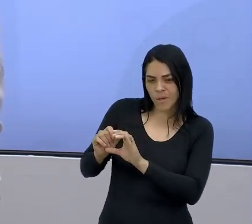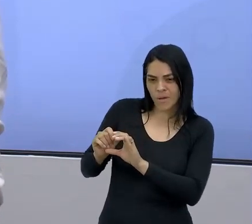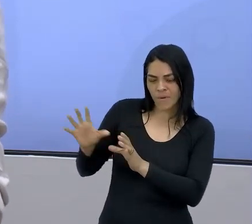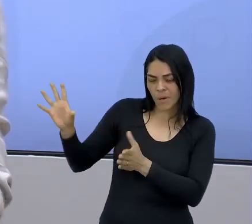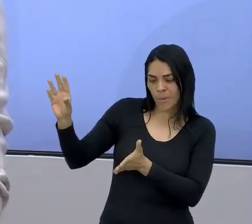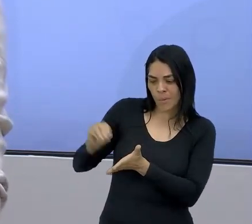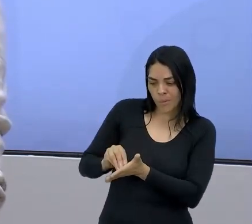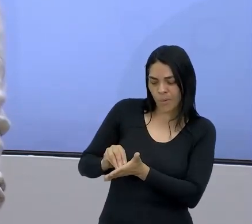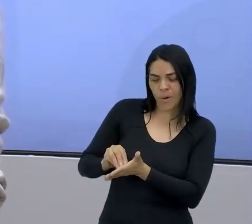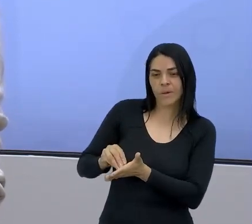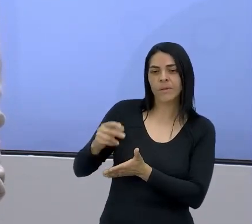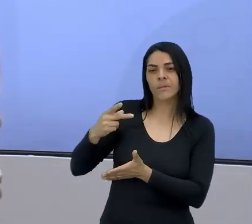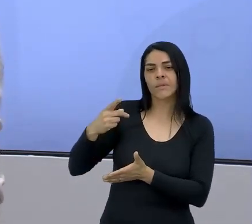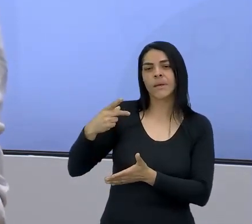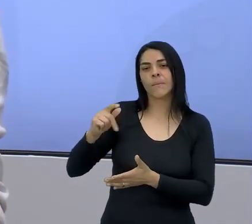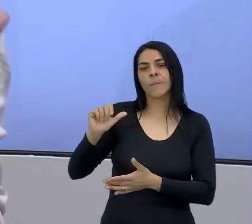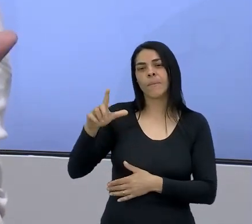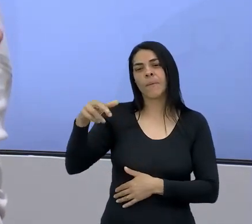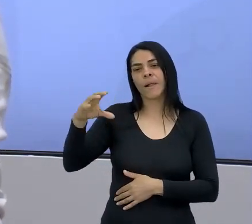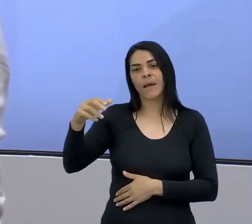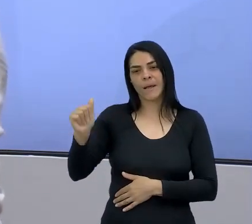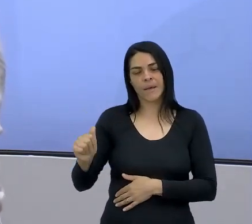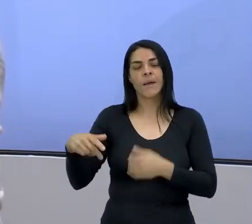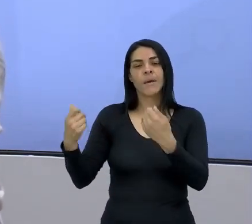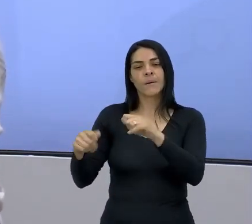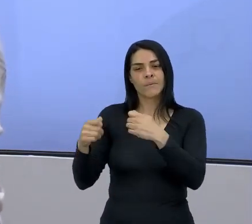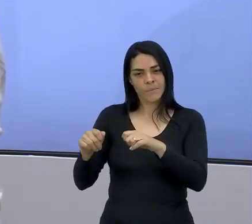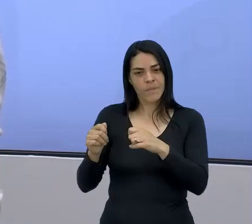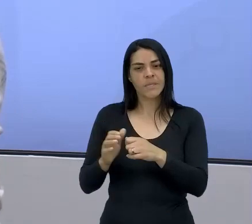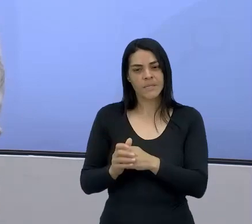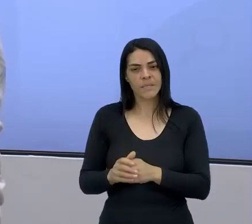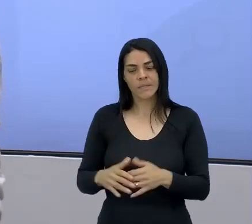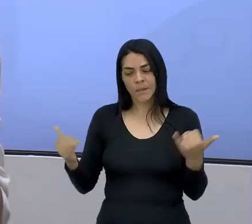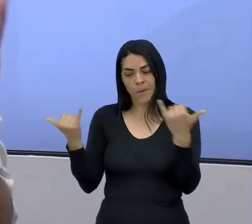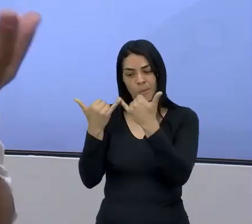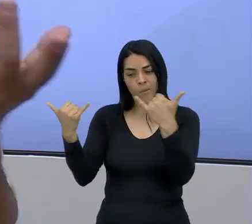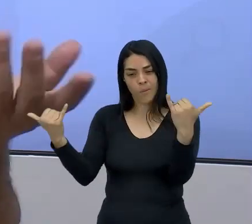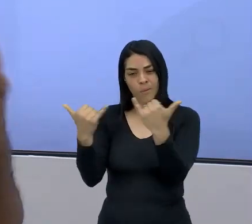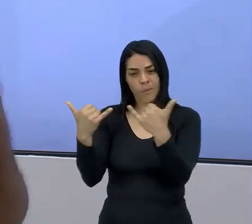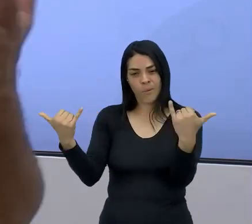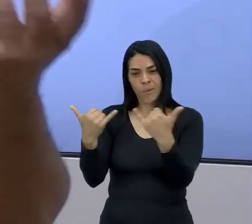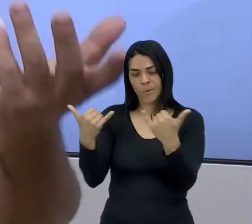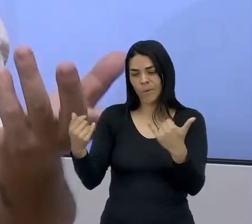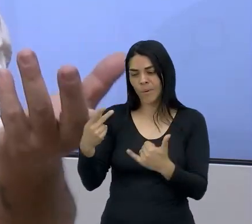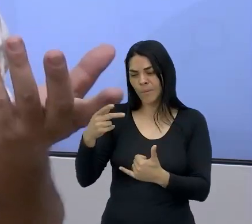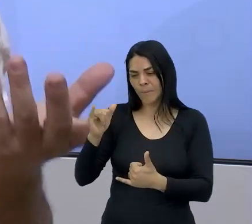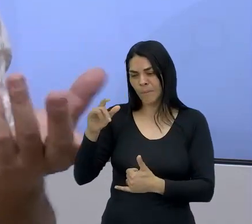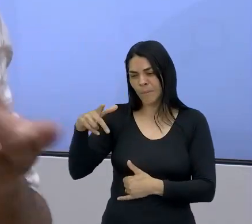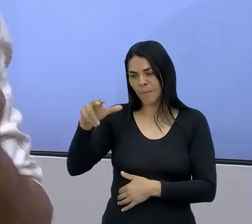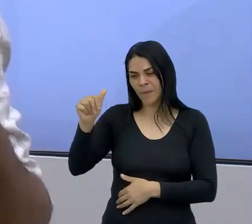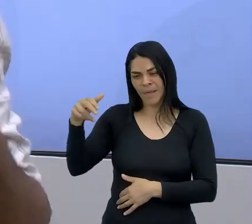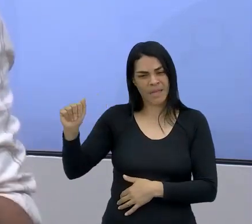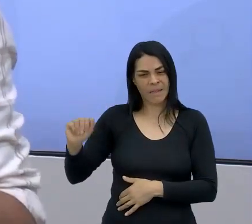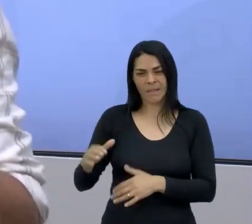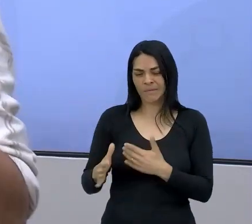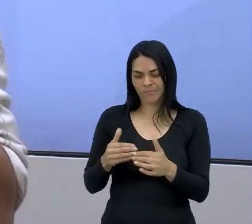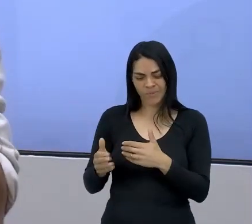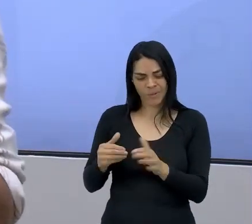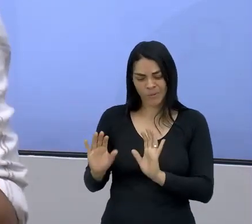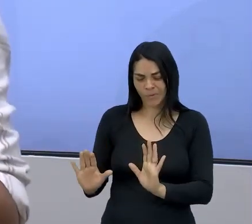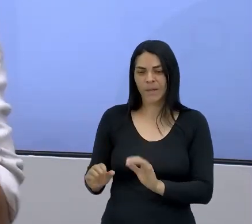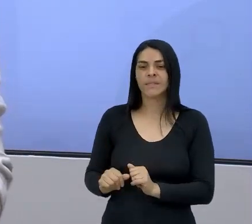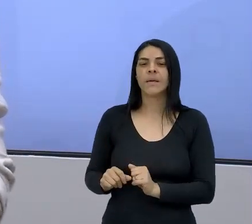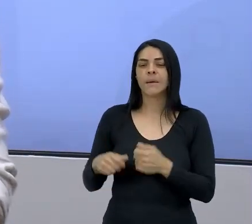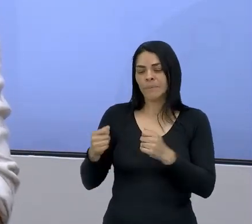ligue a placa no computador, claro que você vai precisar aí de uma fonte de energia, pode ser uma pilha, uma bateria, né?